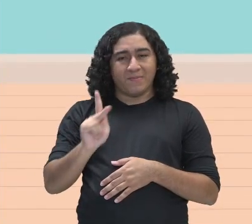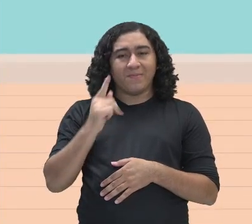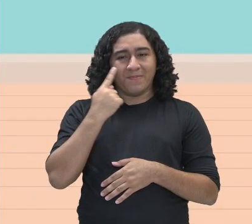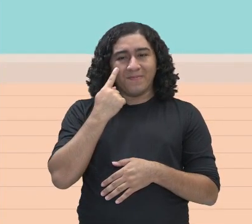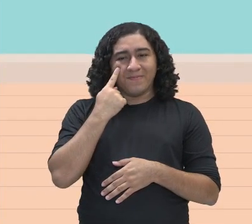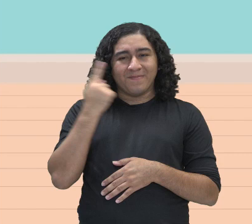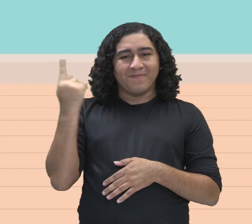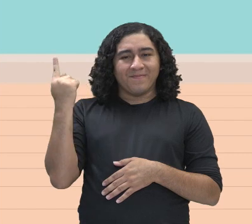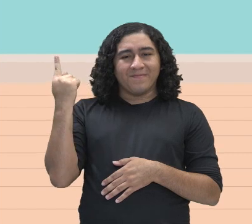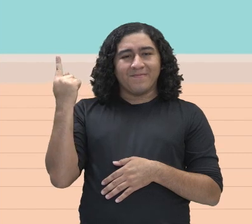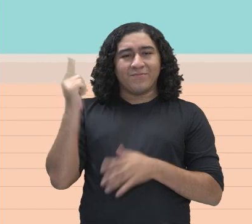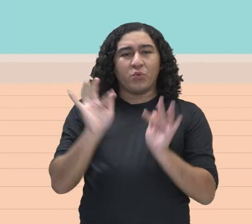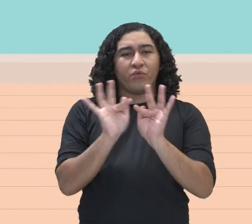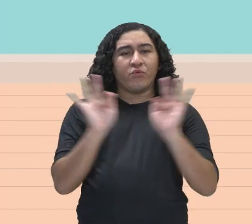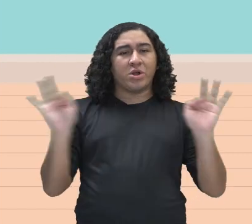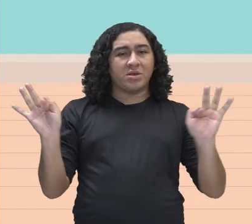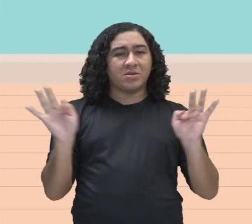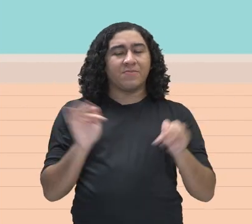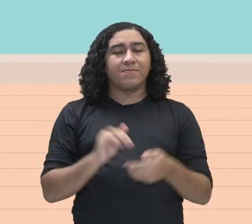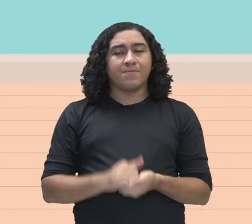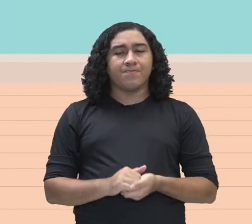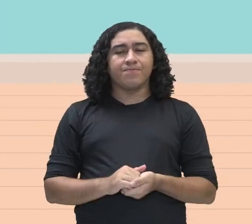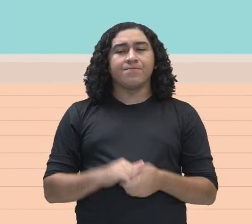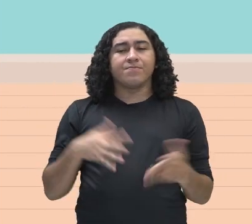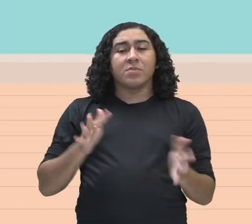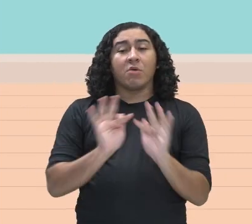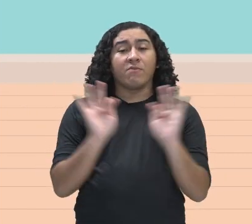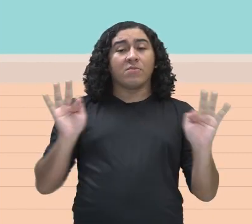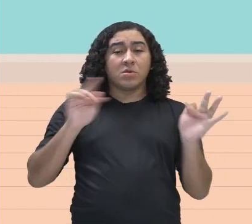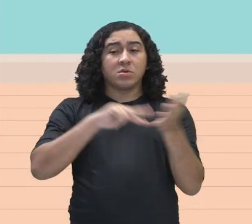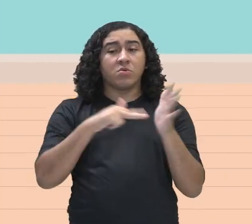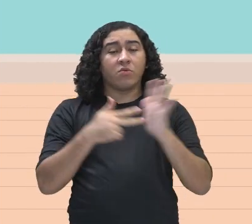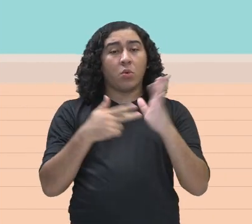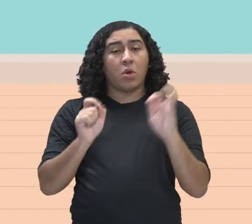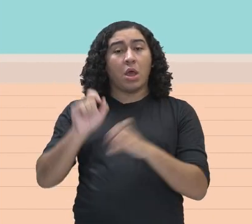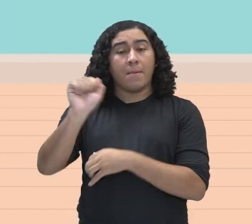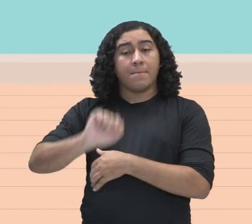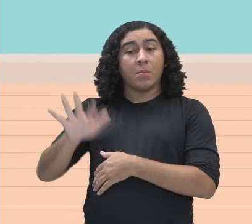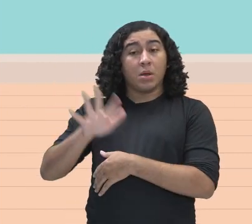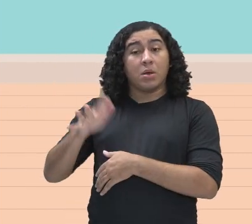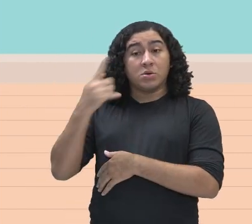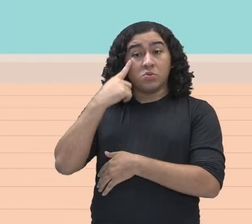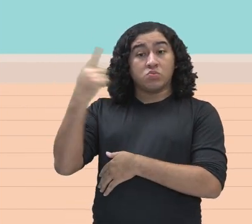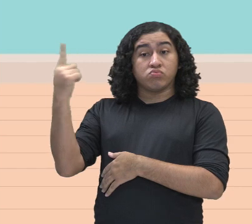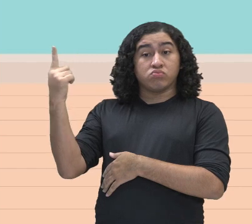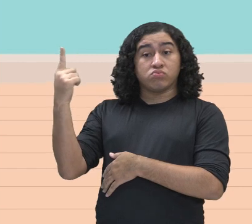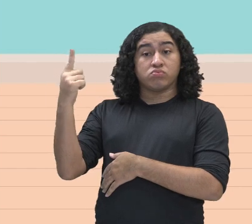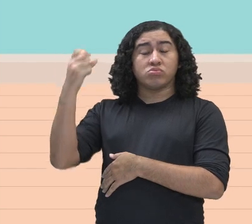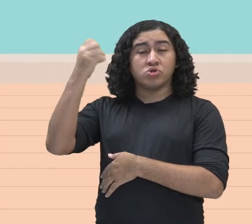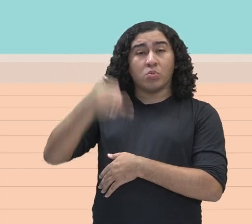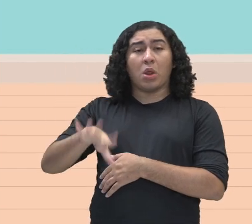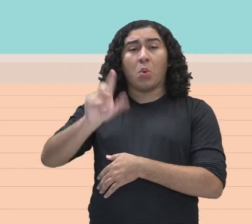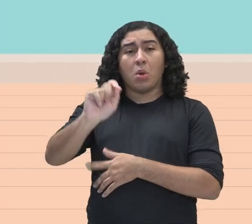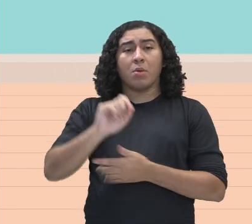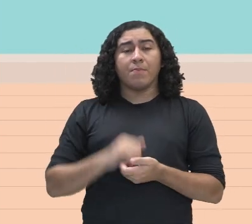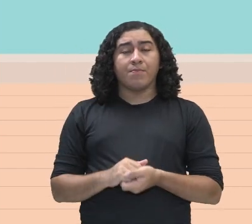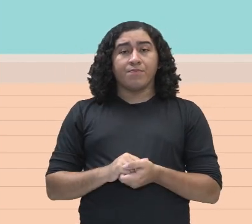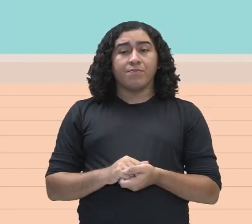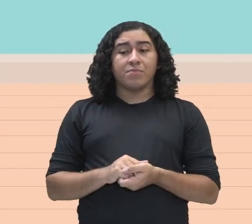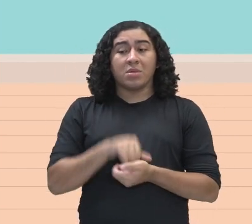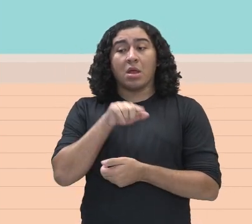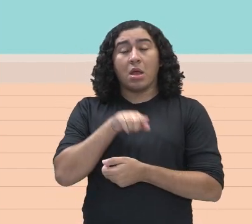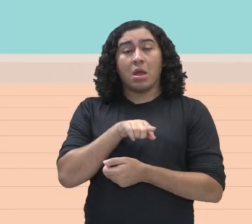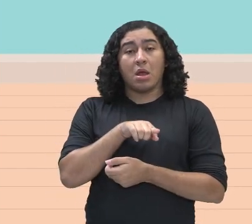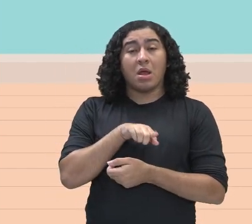Those. Acompanhem comigo. Então, ali está falando dessa imagem aí, não é? Ele diz o seguinte, those students are from the